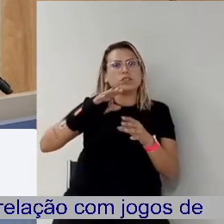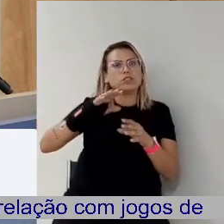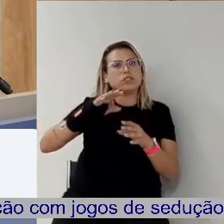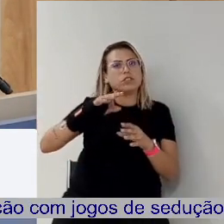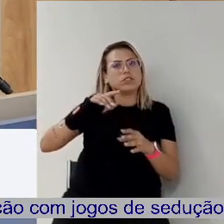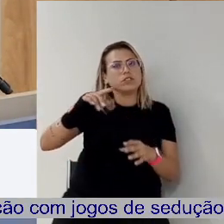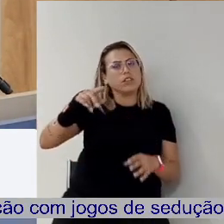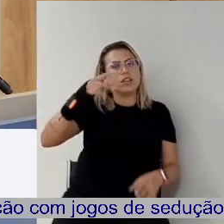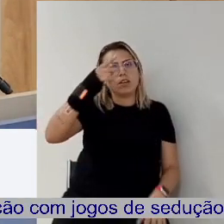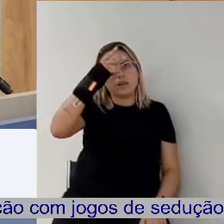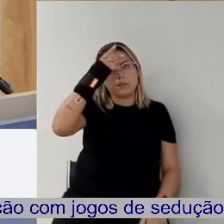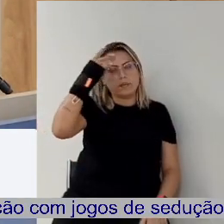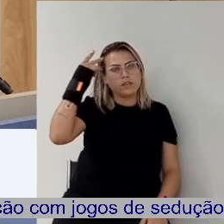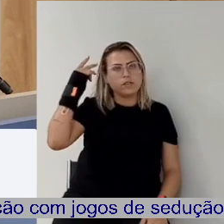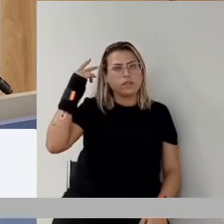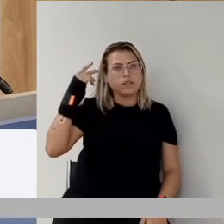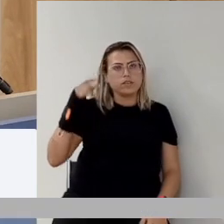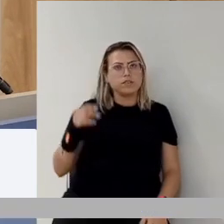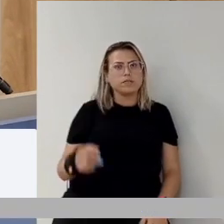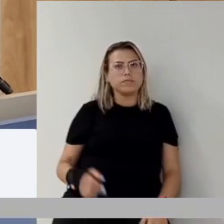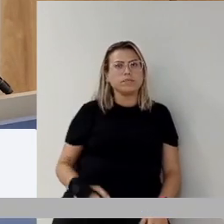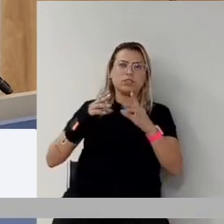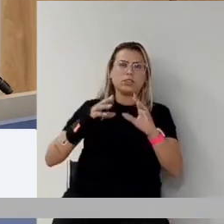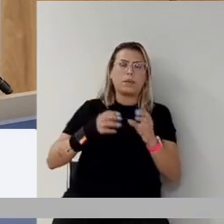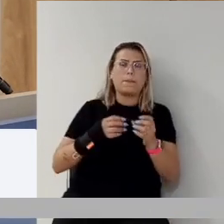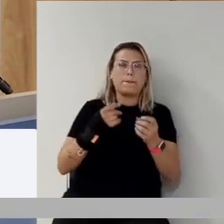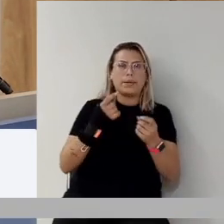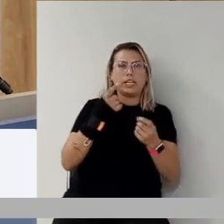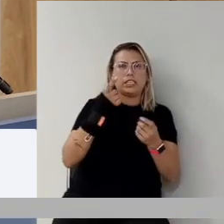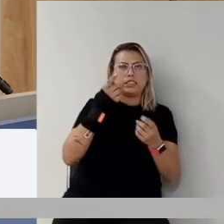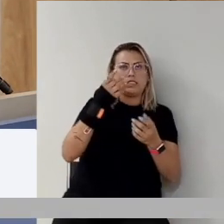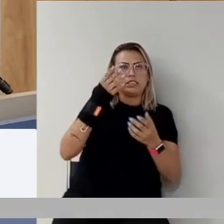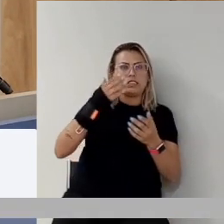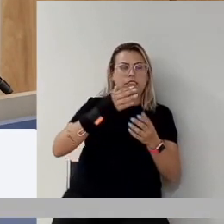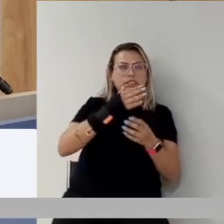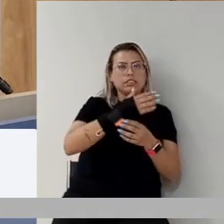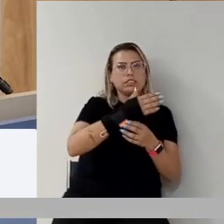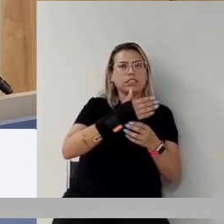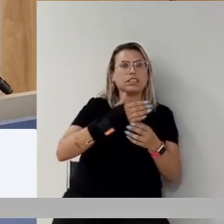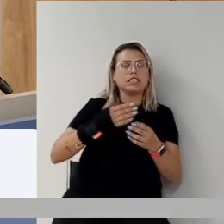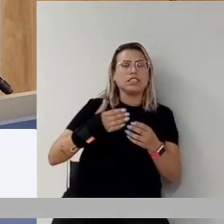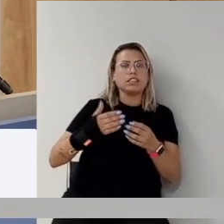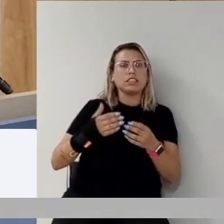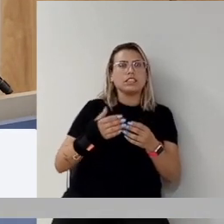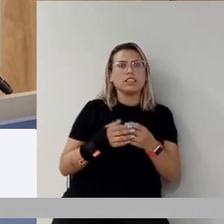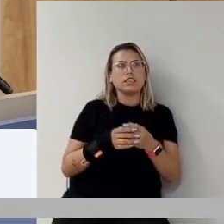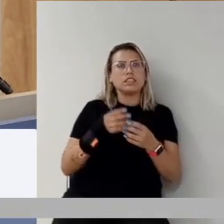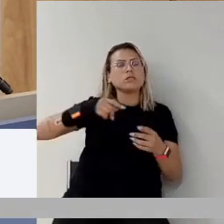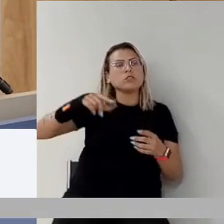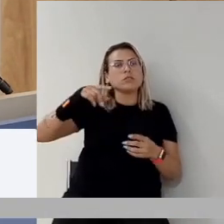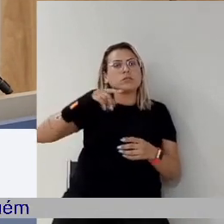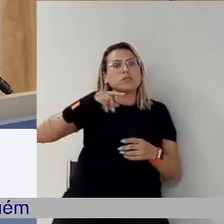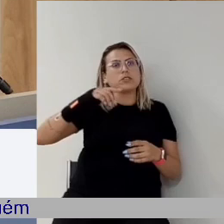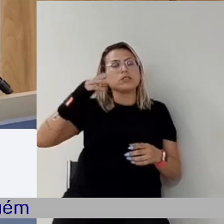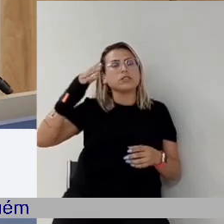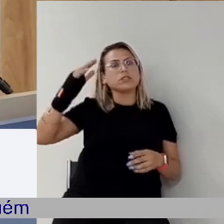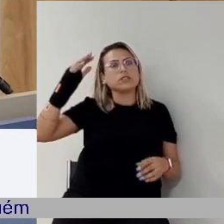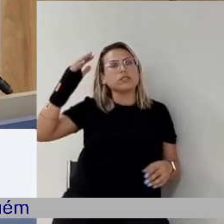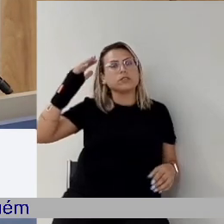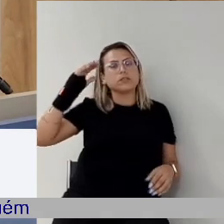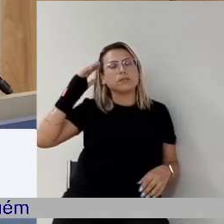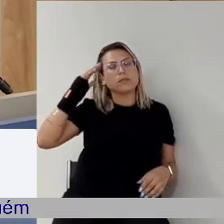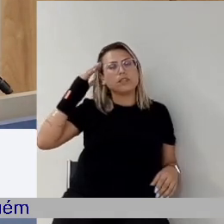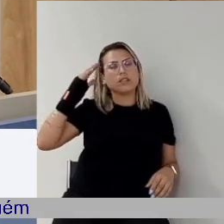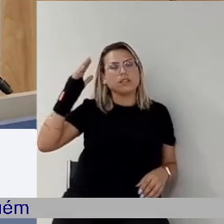alguém a sedução provocada pelas sereias através do Canto os marinheiros eram atraídos pelo seu